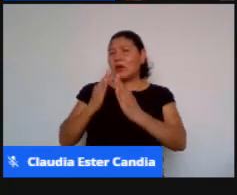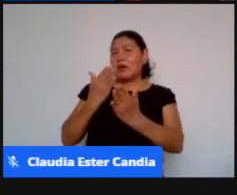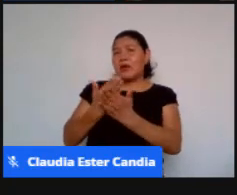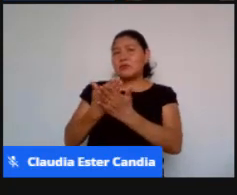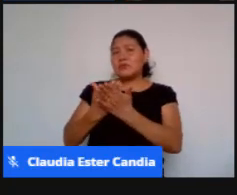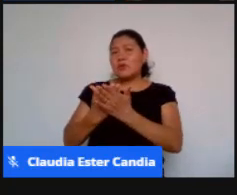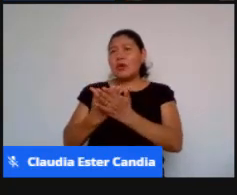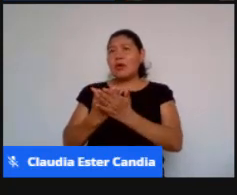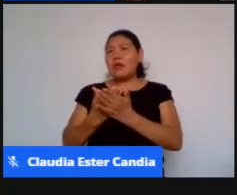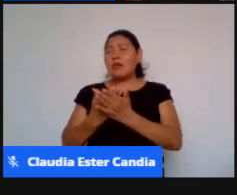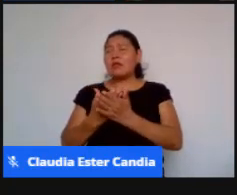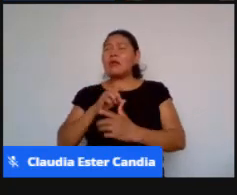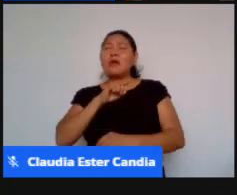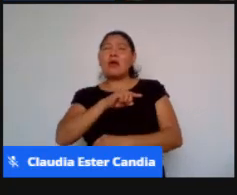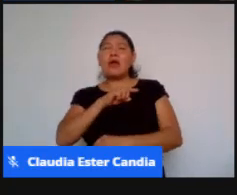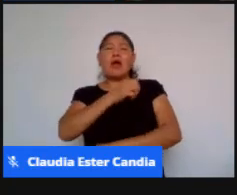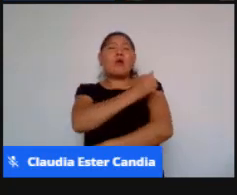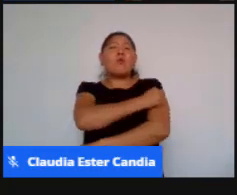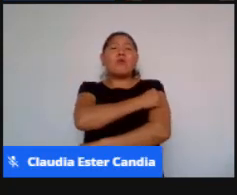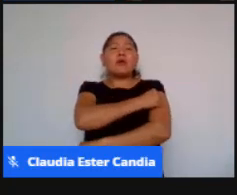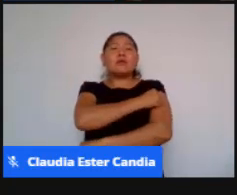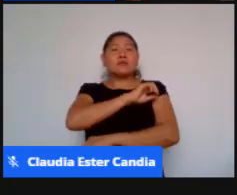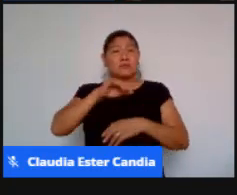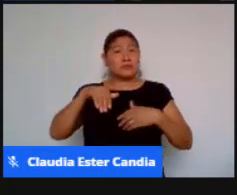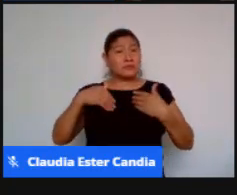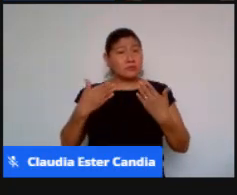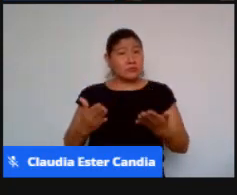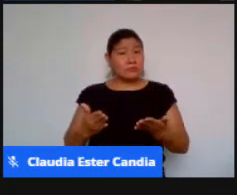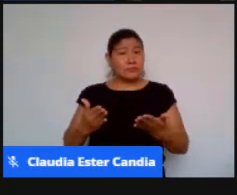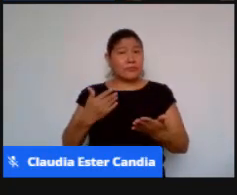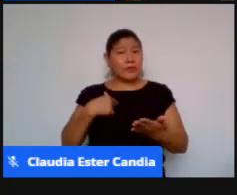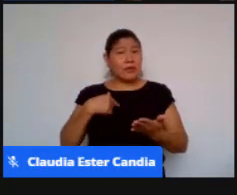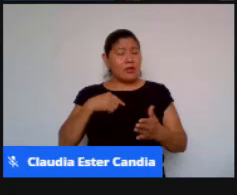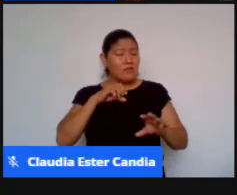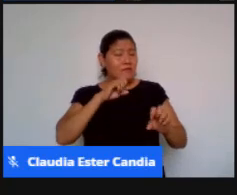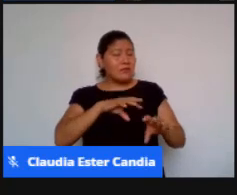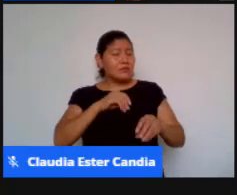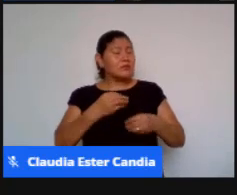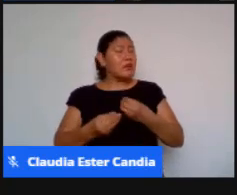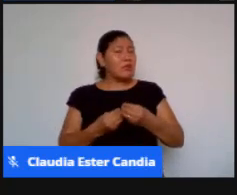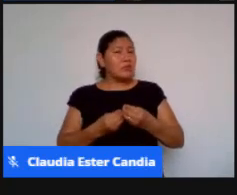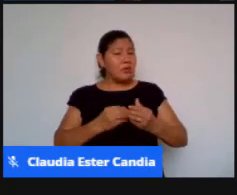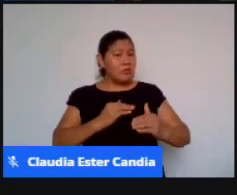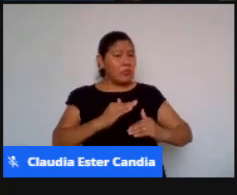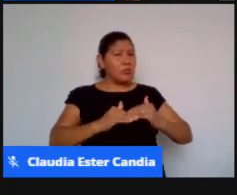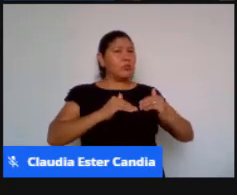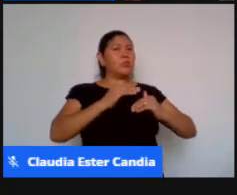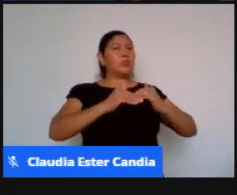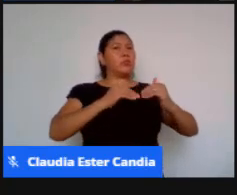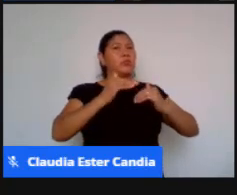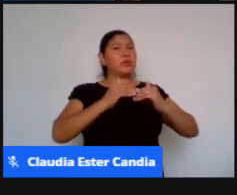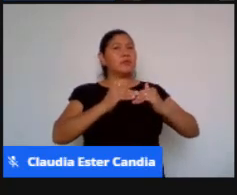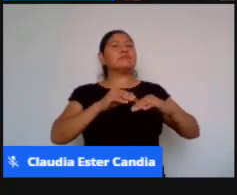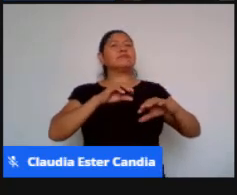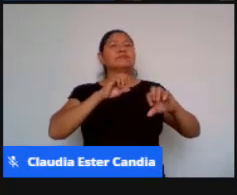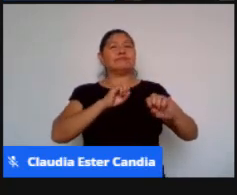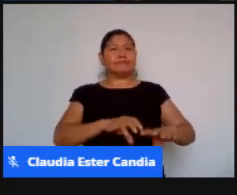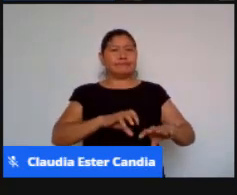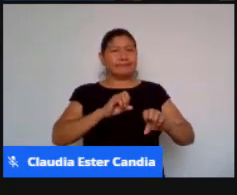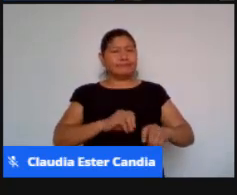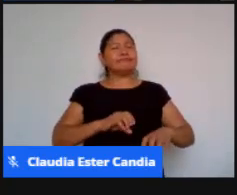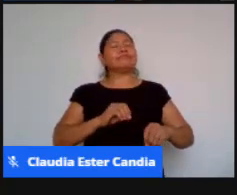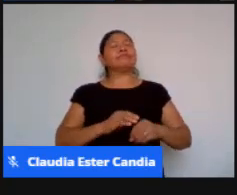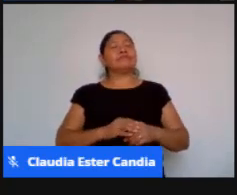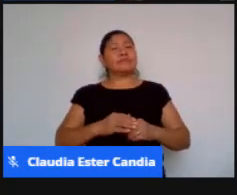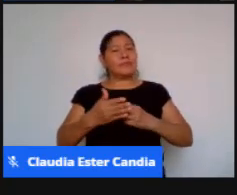aluno, é um tipo de educação, é um tipo de pessoa que eu vou ajudar a formar no final aí do nosso ensino fundamental da educação básica, tá